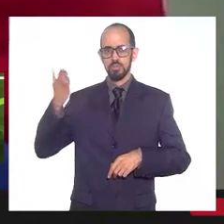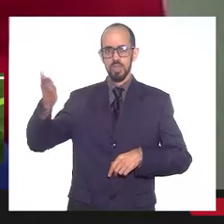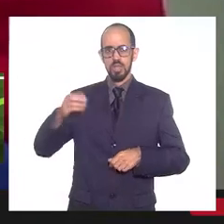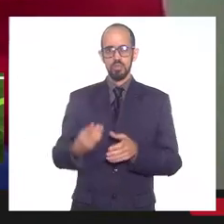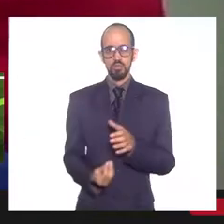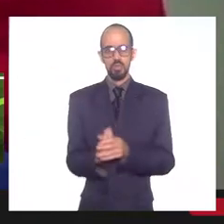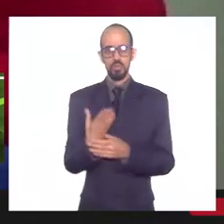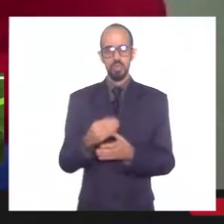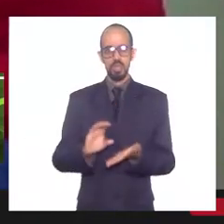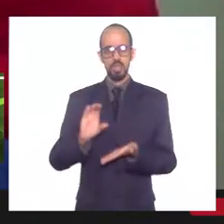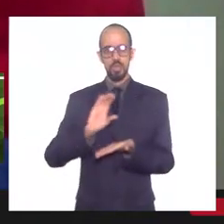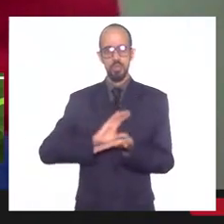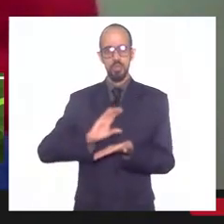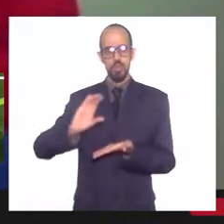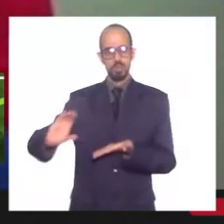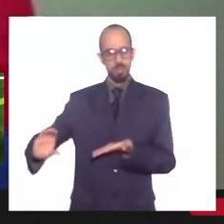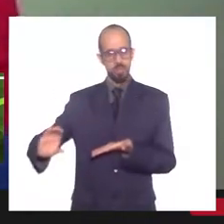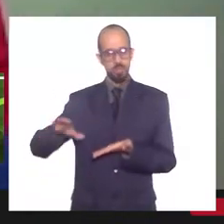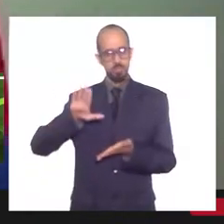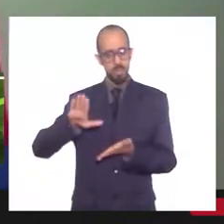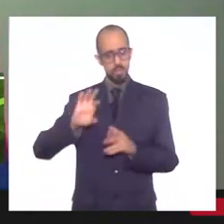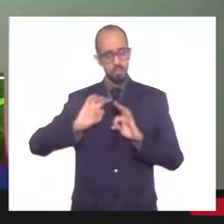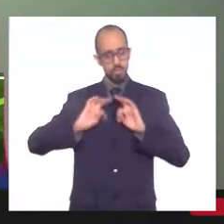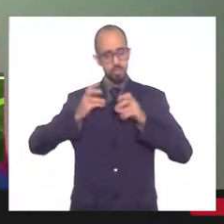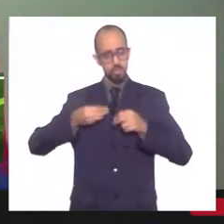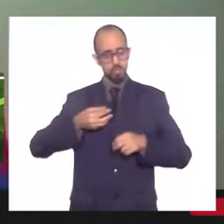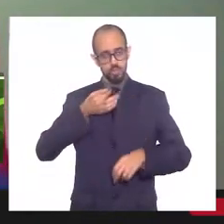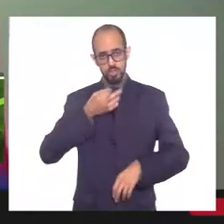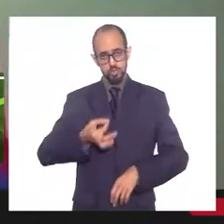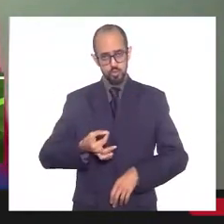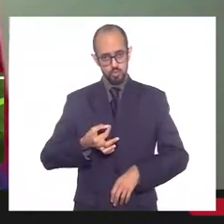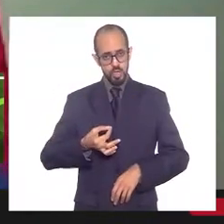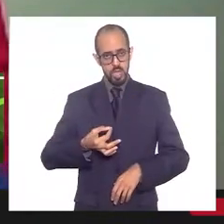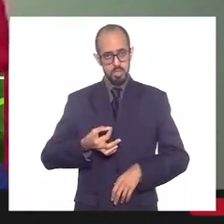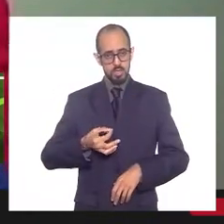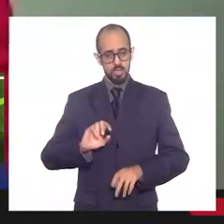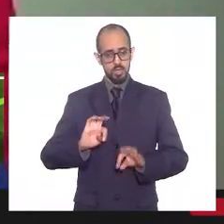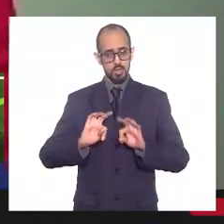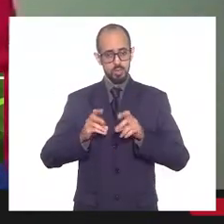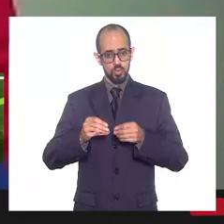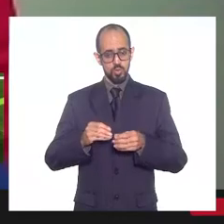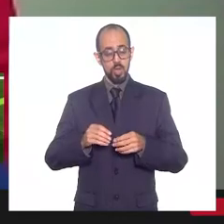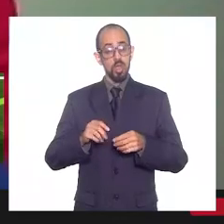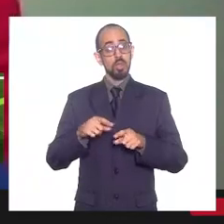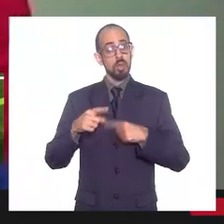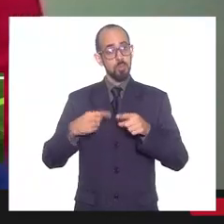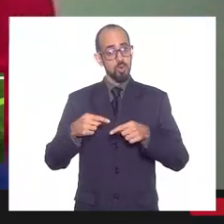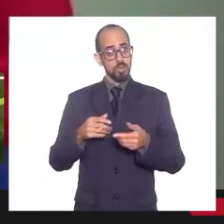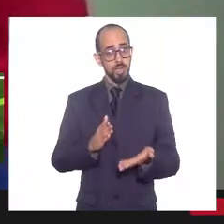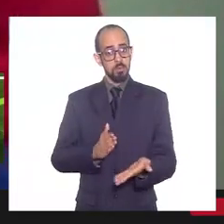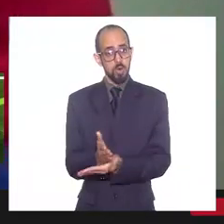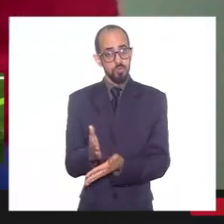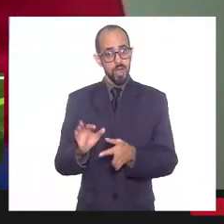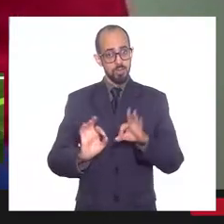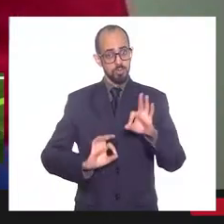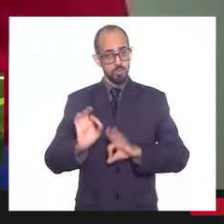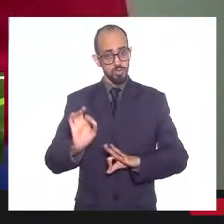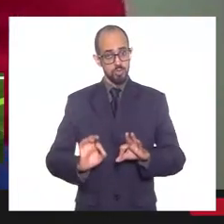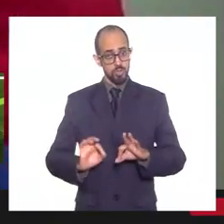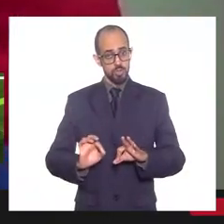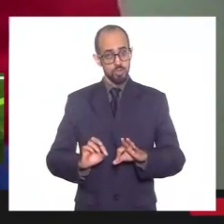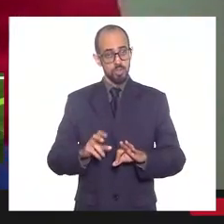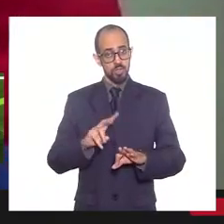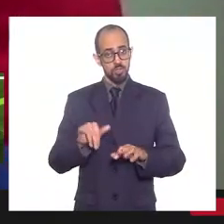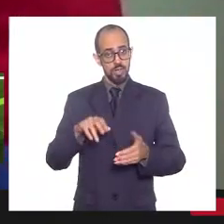Bolação do orçamento Mas entre aquilo que a gente sugere aqui não quer aprovado no projeto é aquilo que se